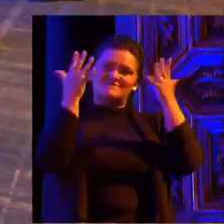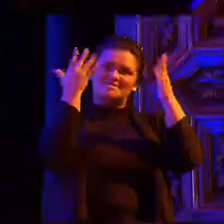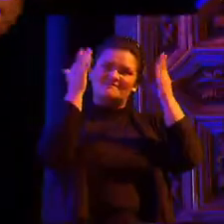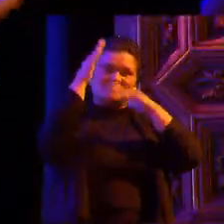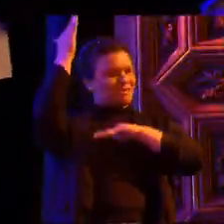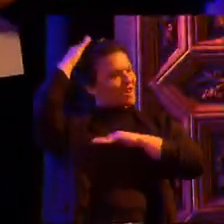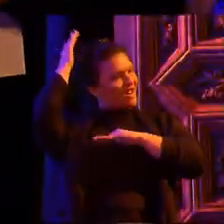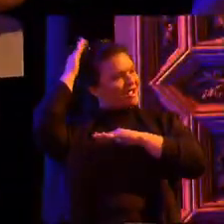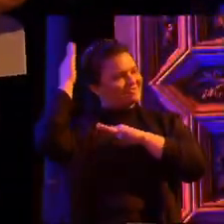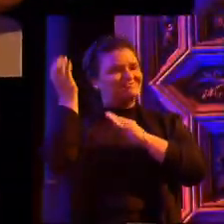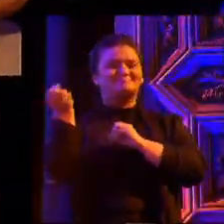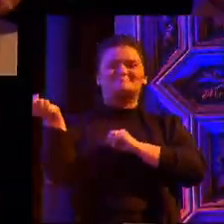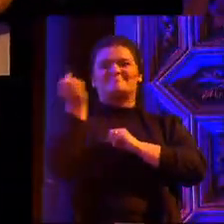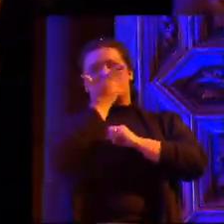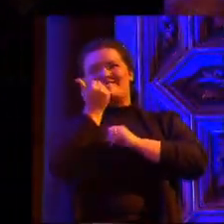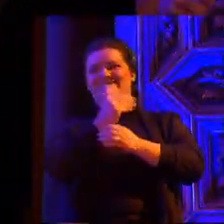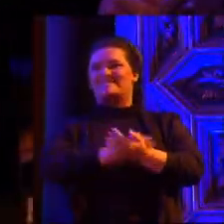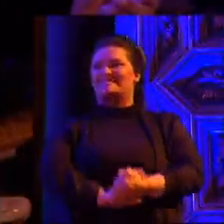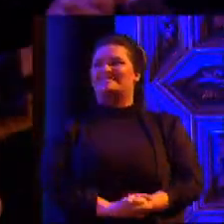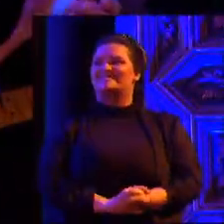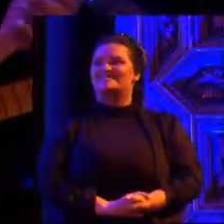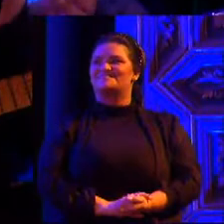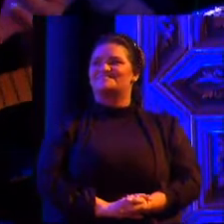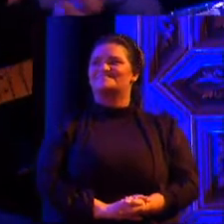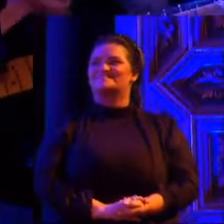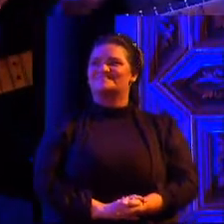choro brasileiro.